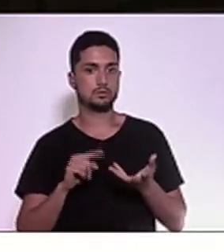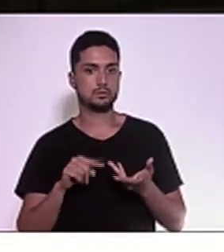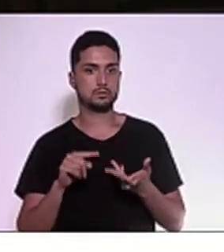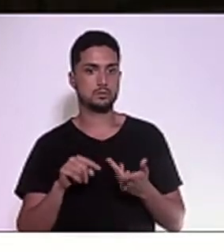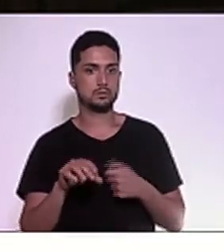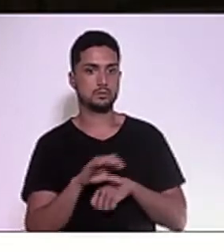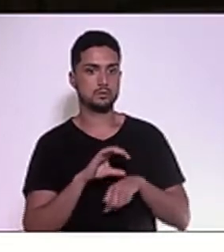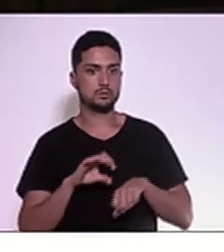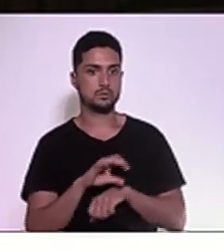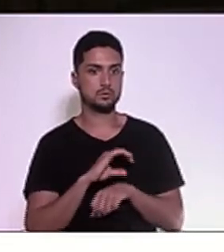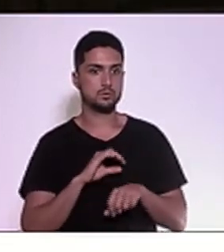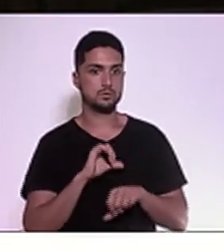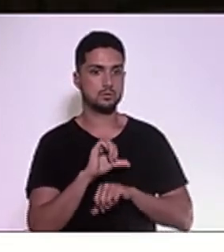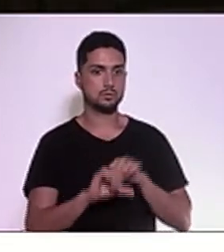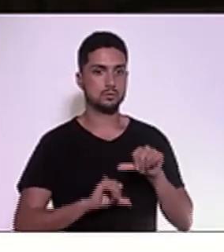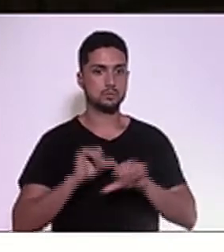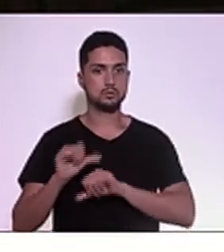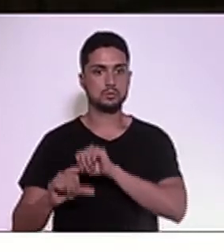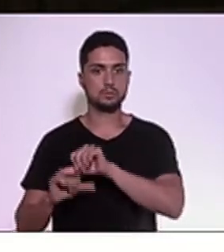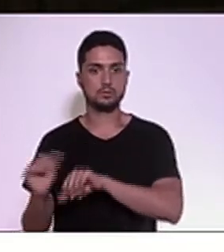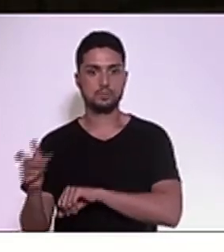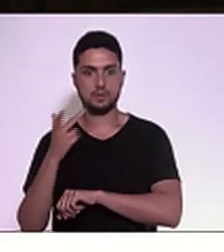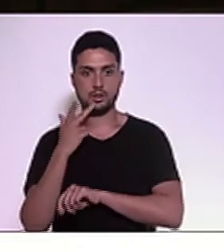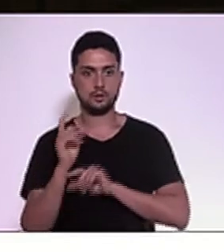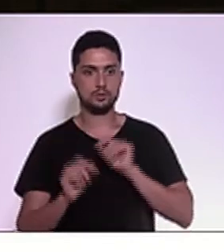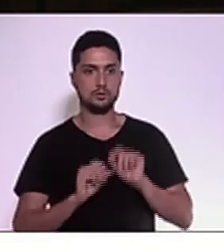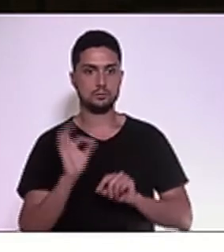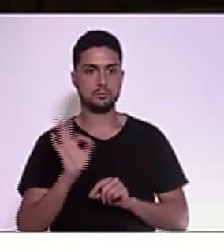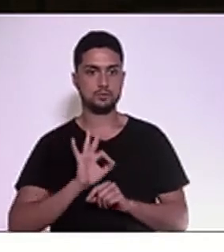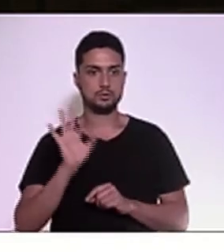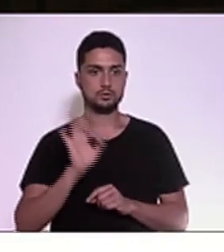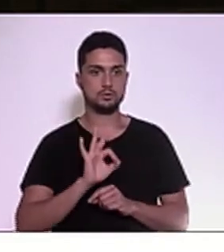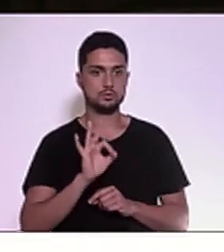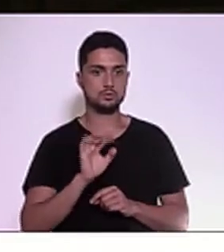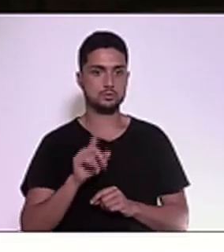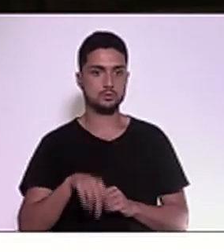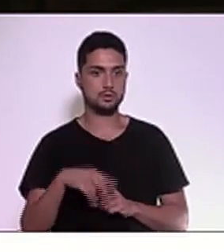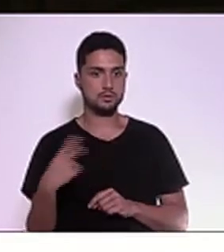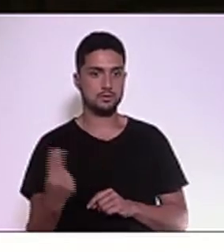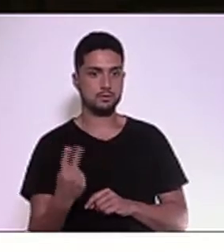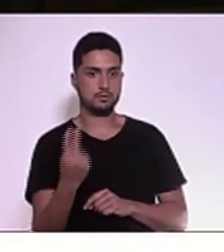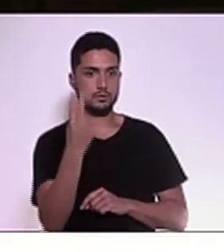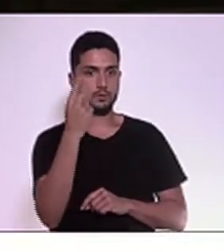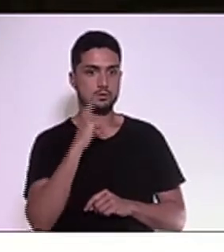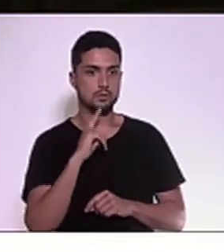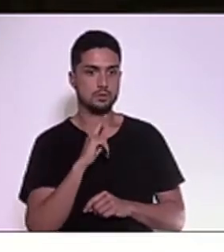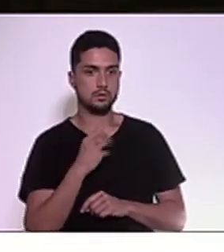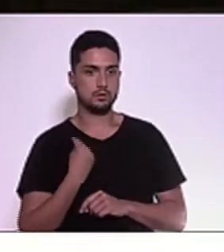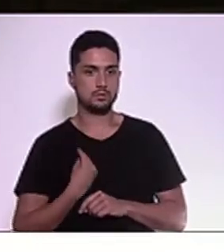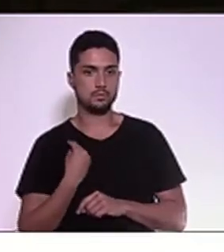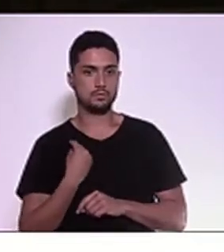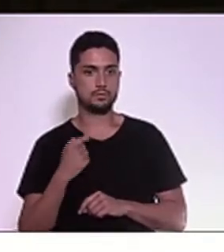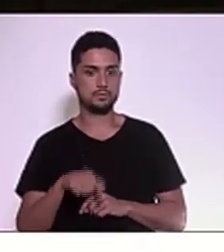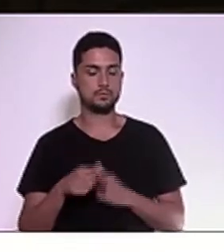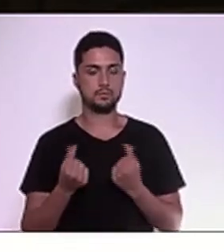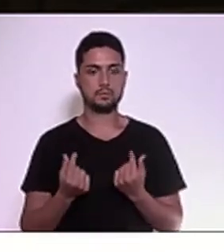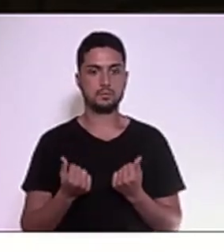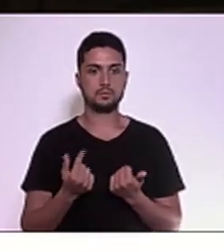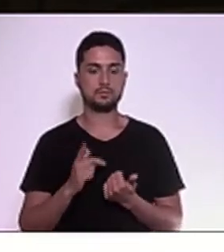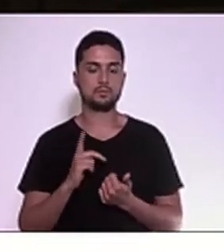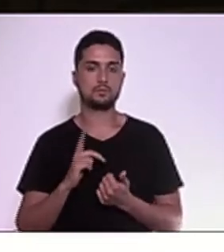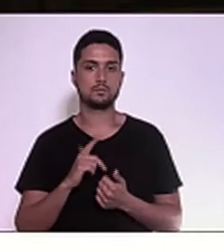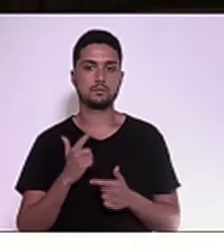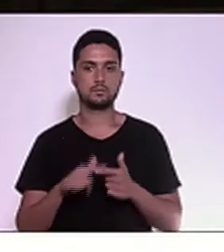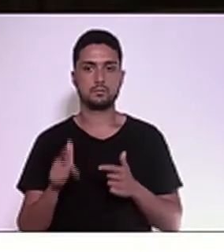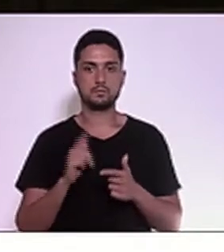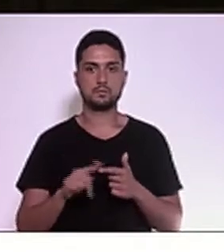constitucional transitório, dizendo que aquele percentual terá aquele valor na vigência dessa ou daquela